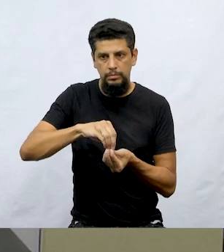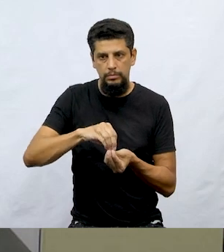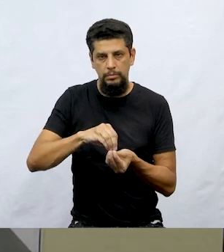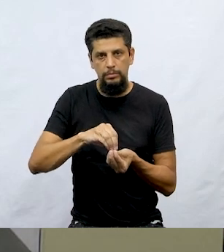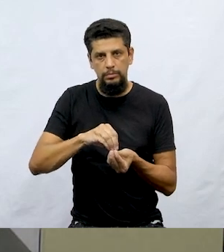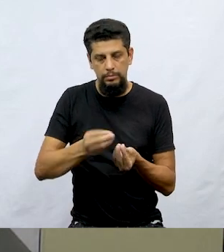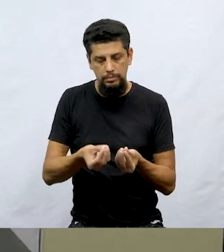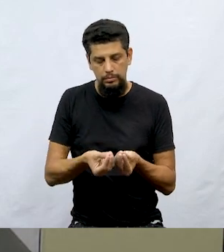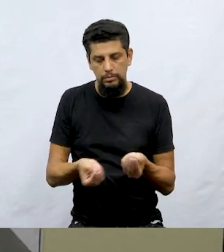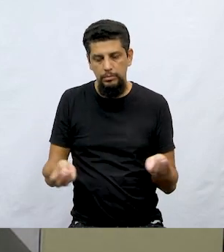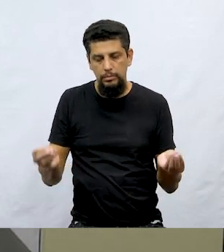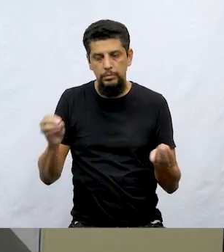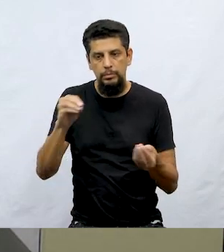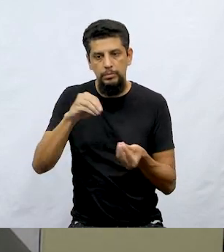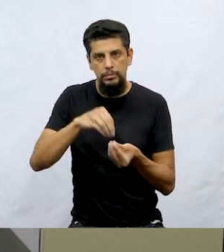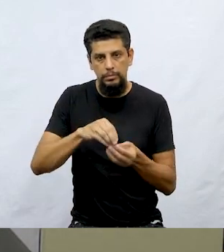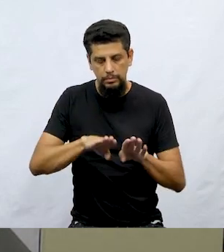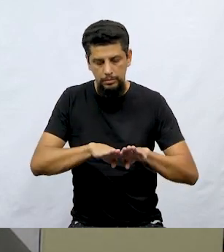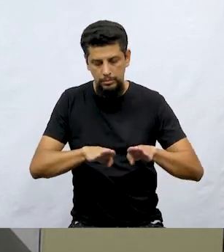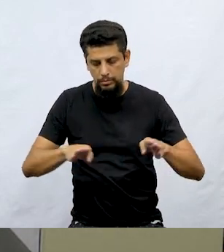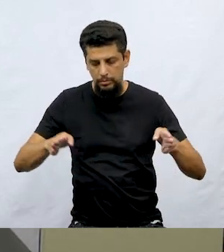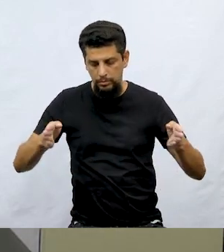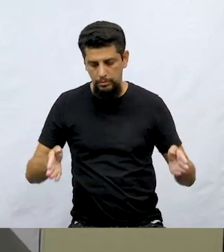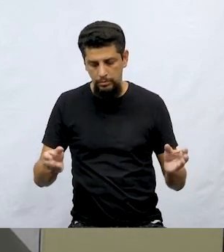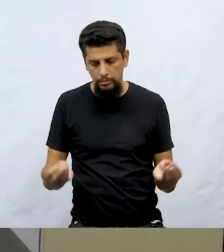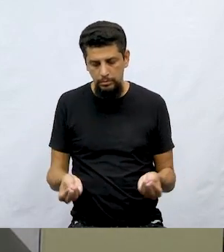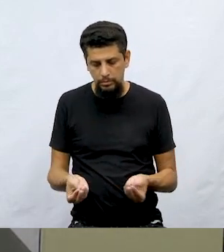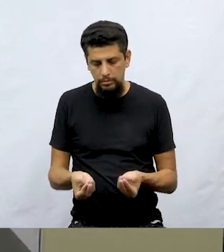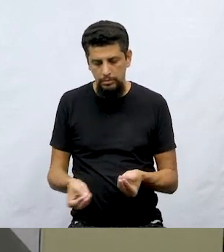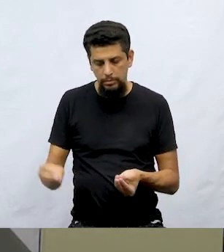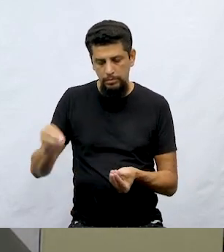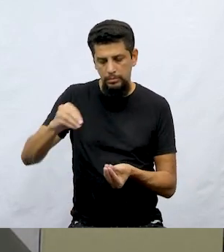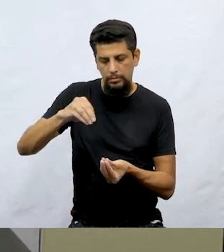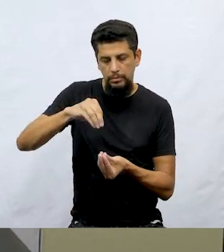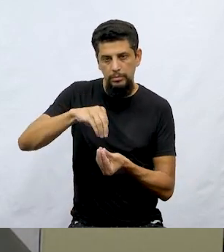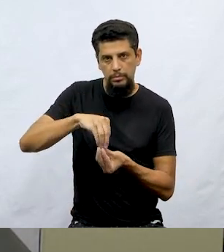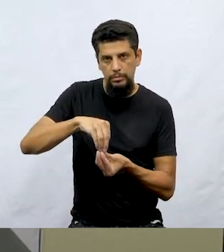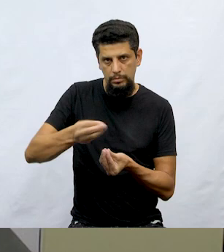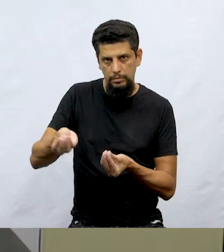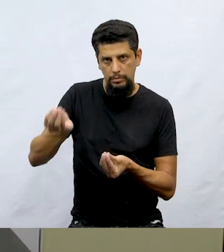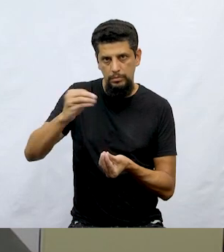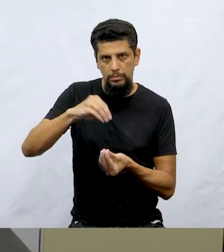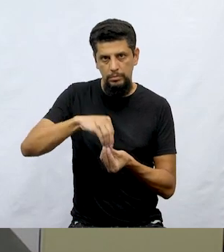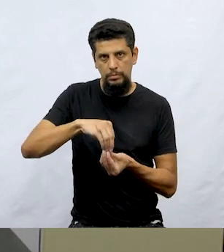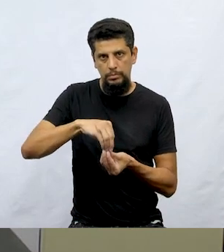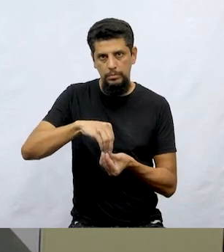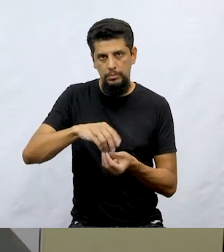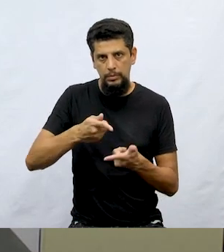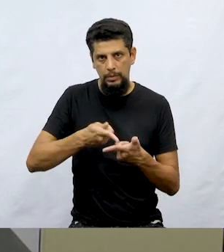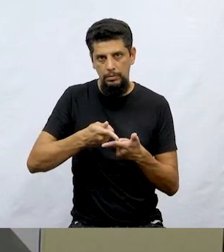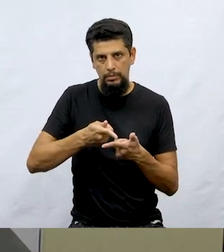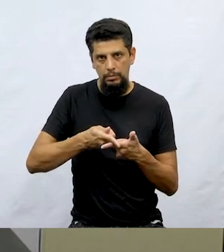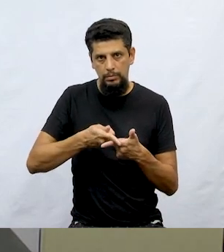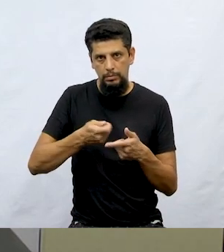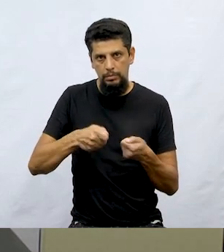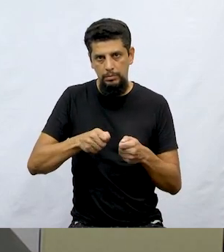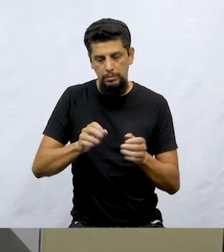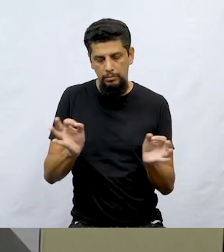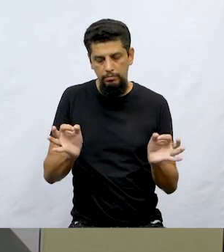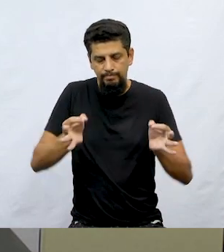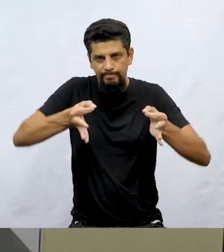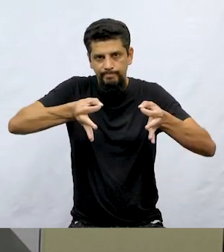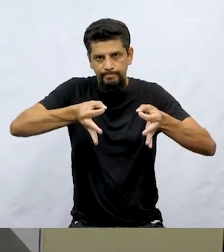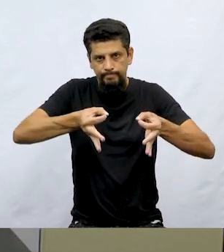Vamos dobrar, pode ser em cima da mesa, tá? Pontinha com pontinha para ele dar certo as medidas,